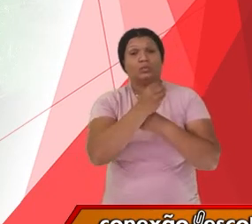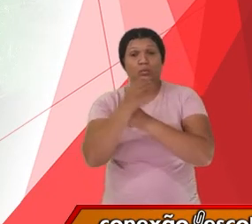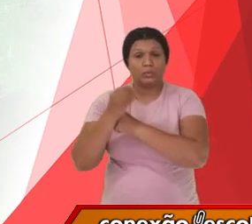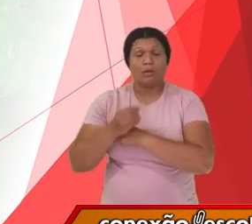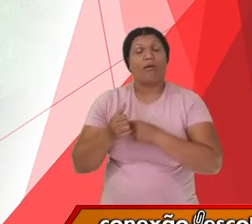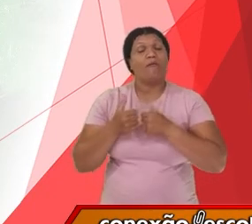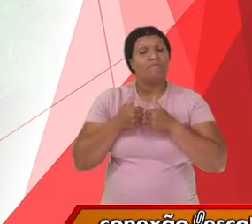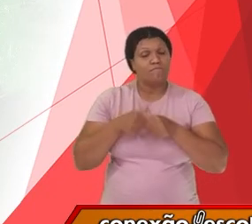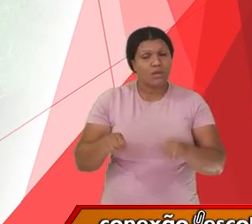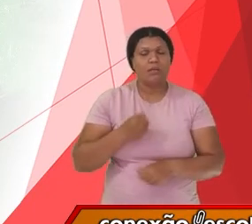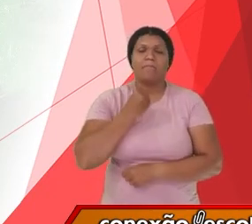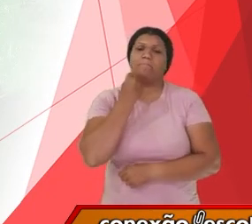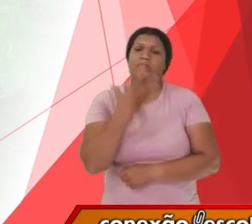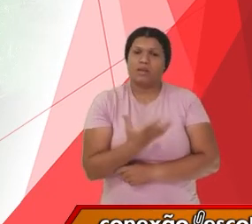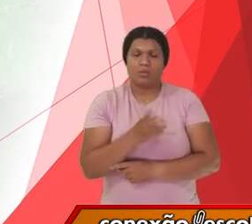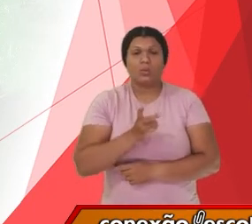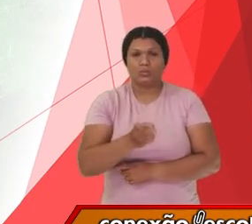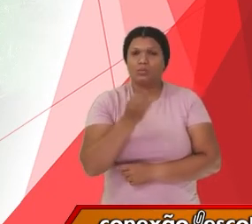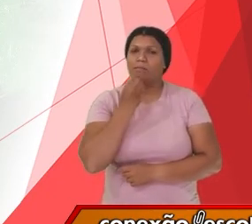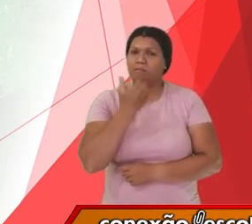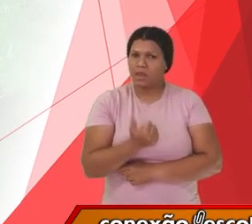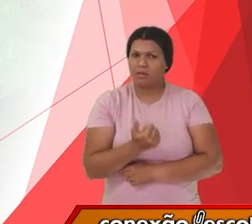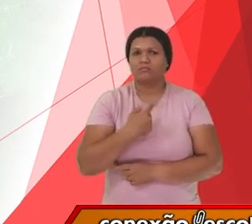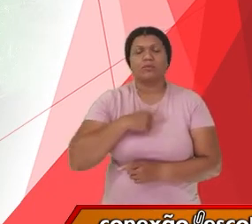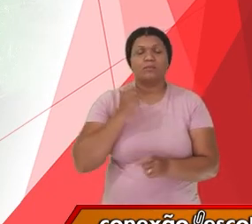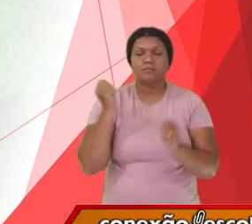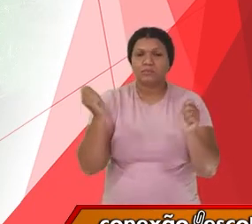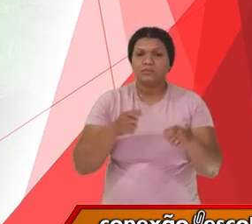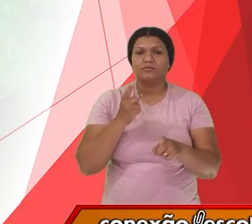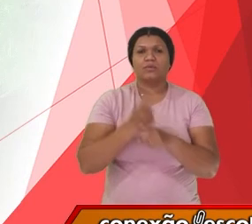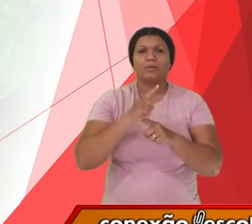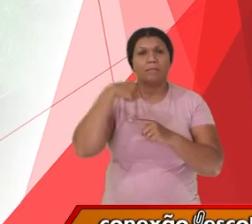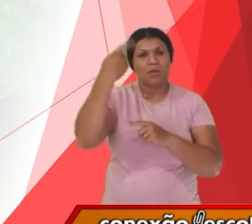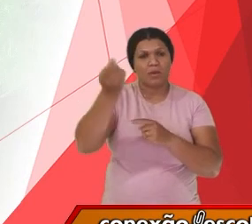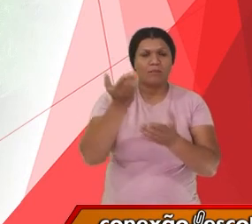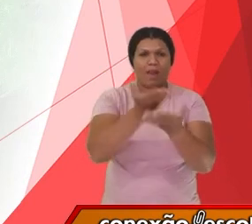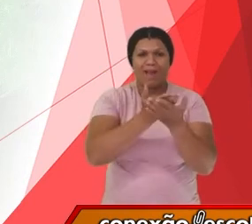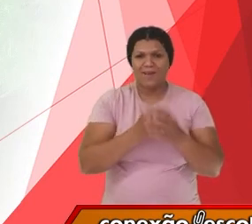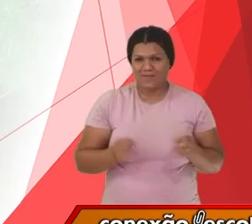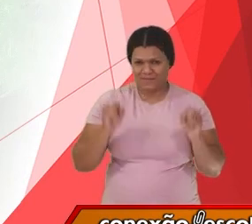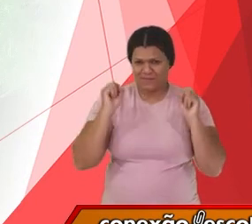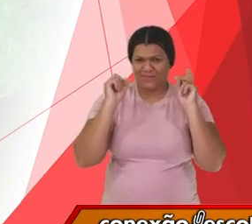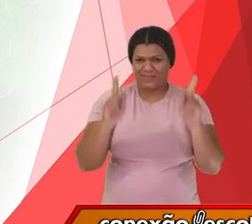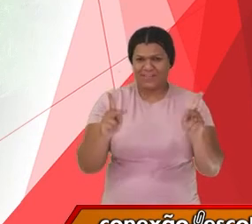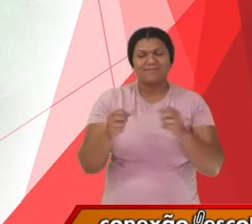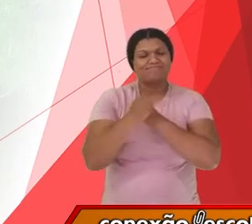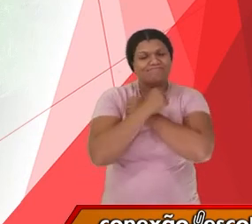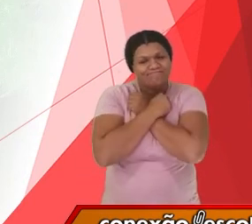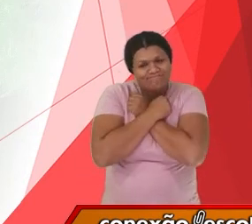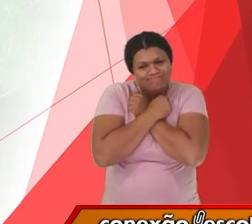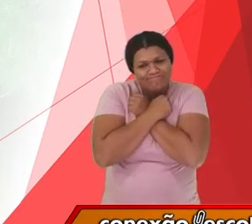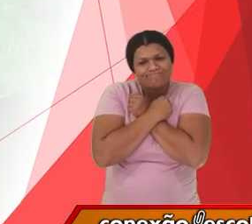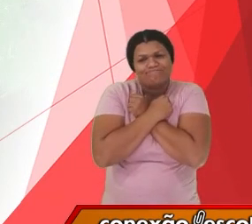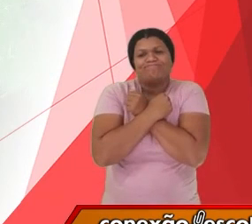fique bem e que nós possamos nos encontrar na próxima aula, ok? Então, um grande